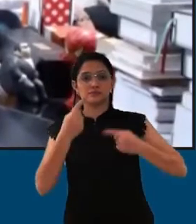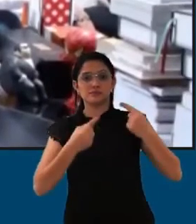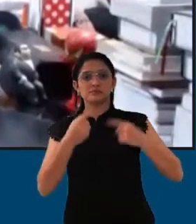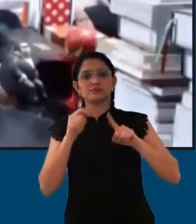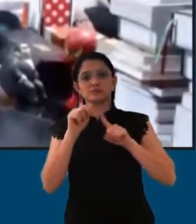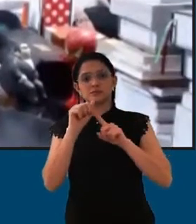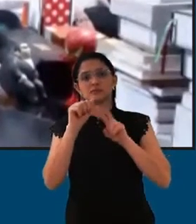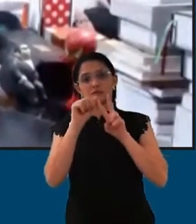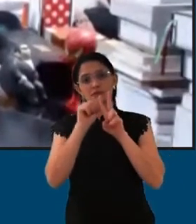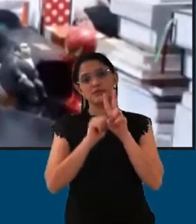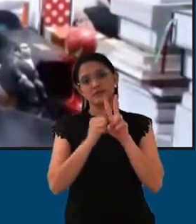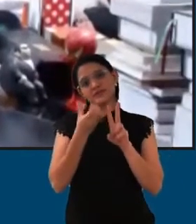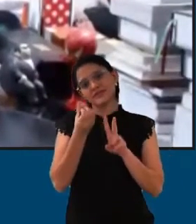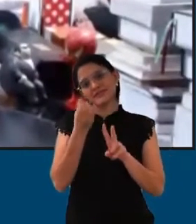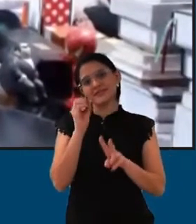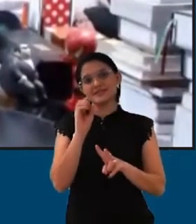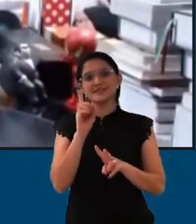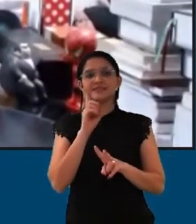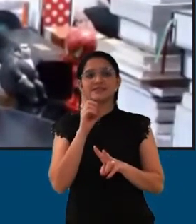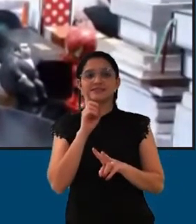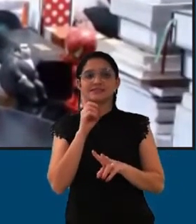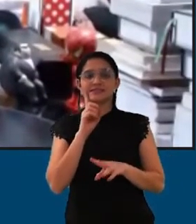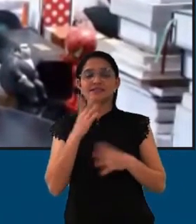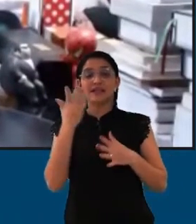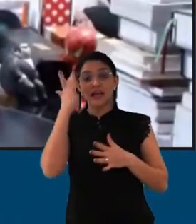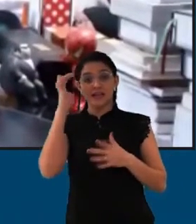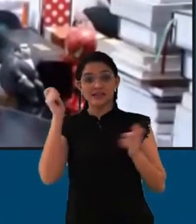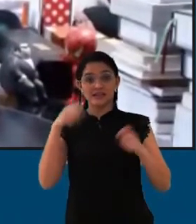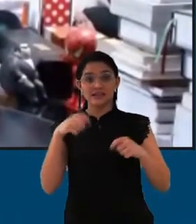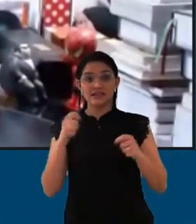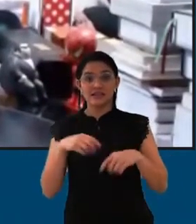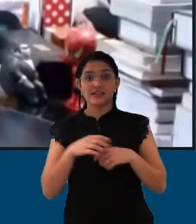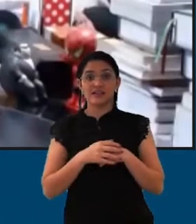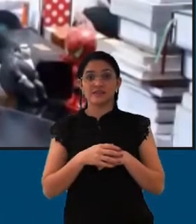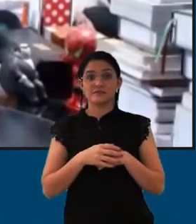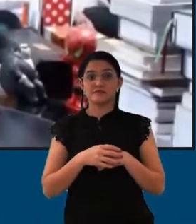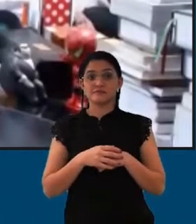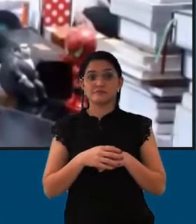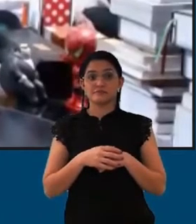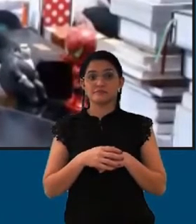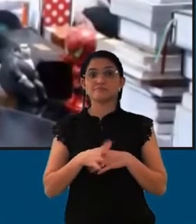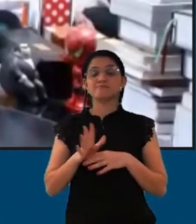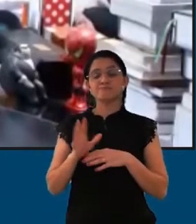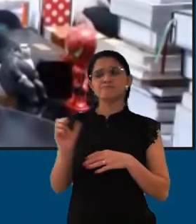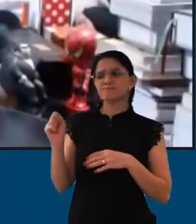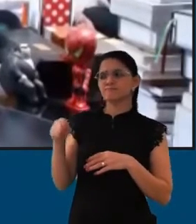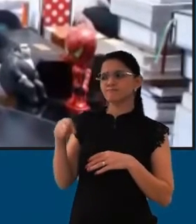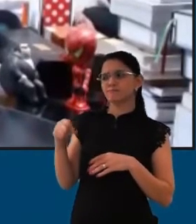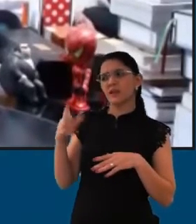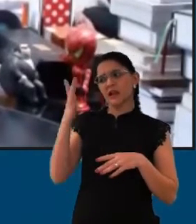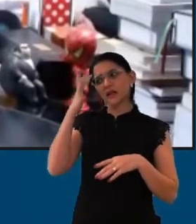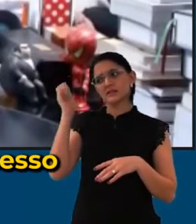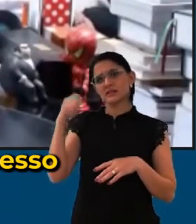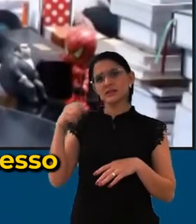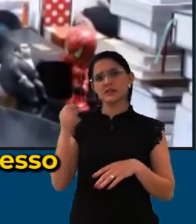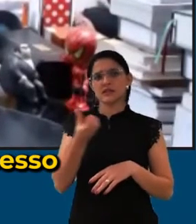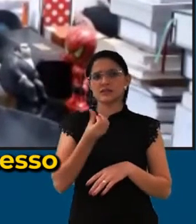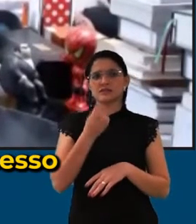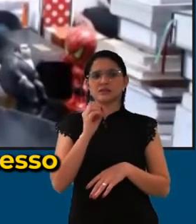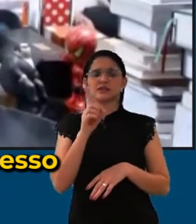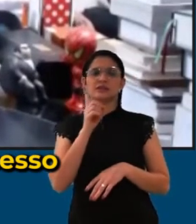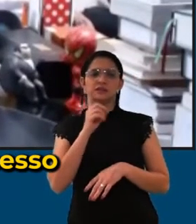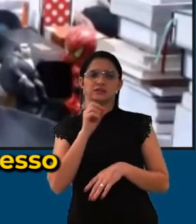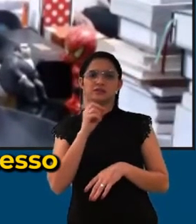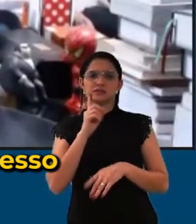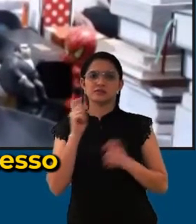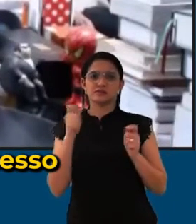2 meses, né? Sim, 2 meses. Assumimos o compromisso dos 2 meses. Tá. Nesse